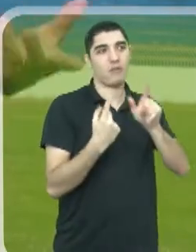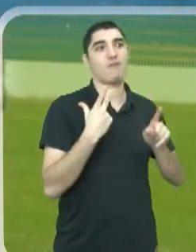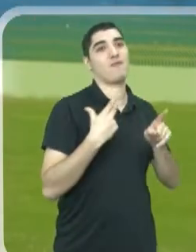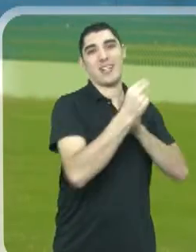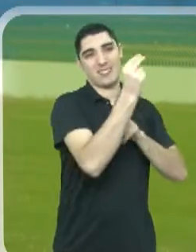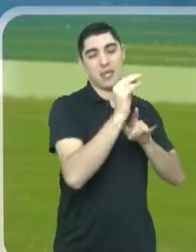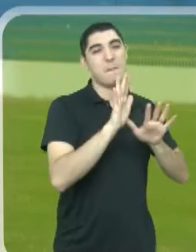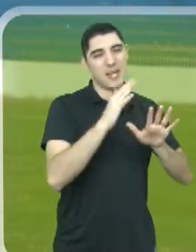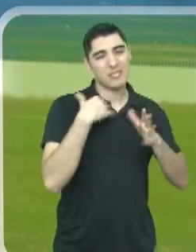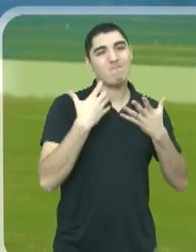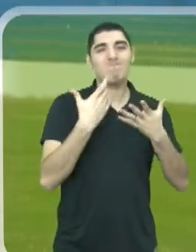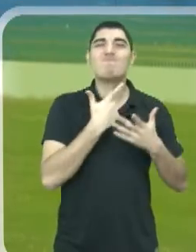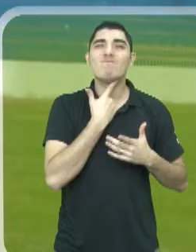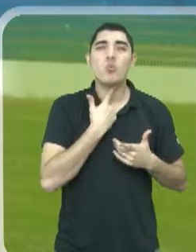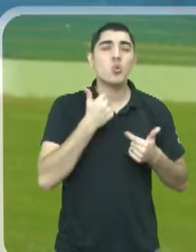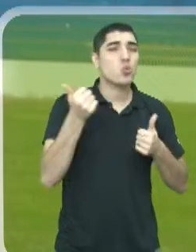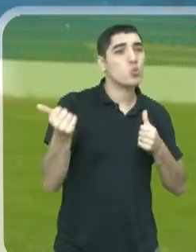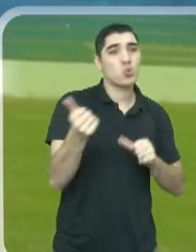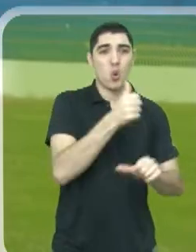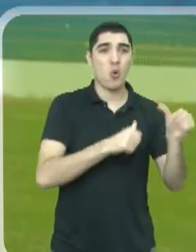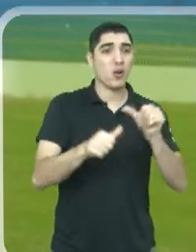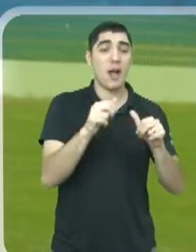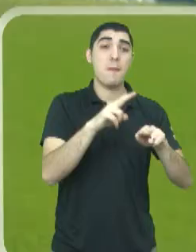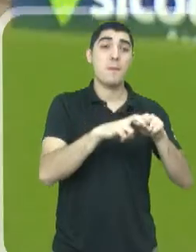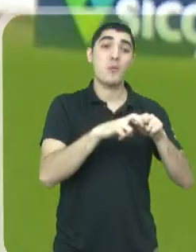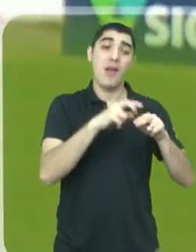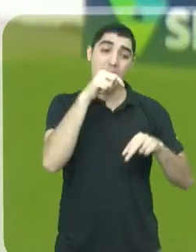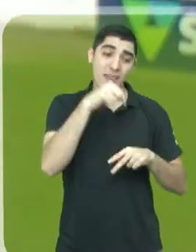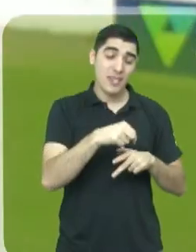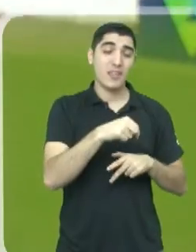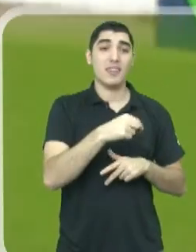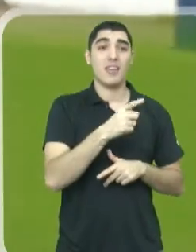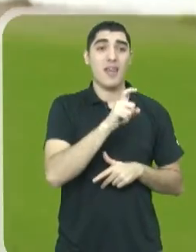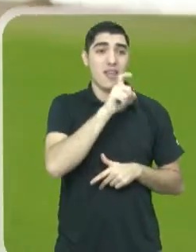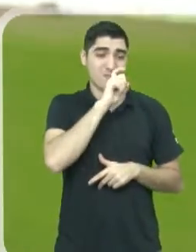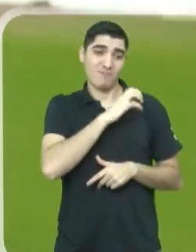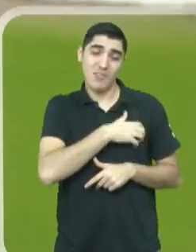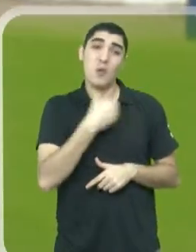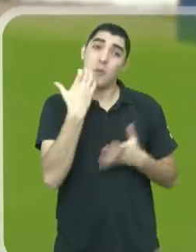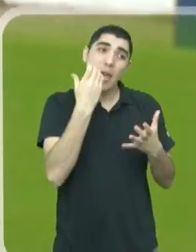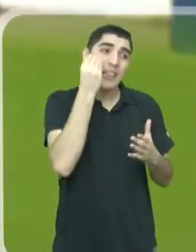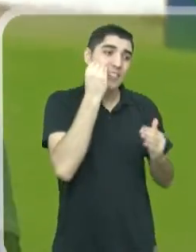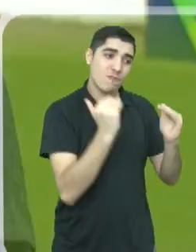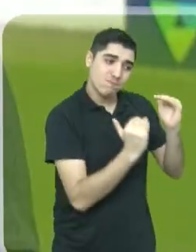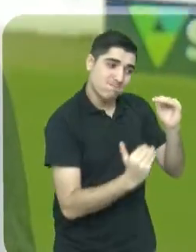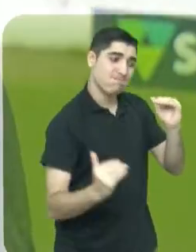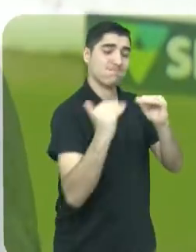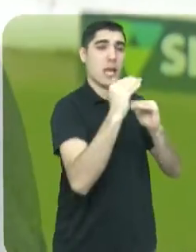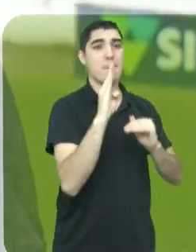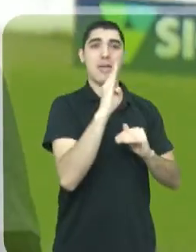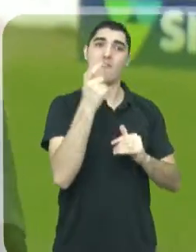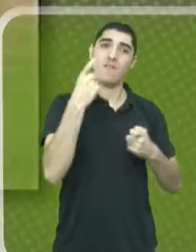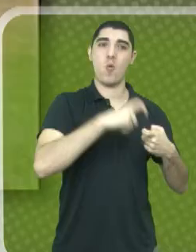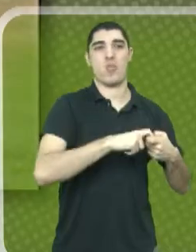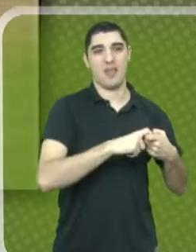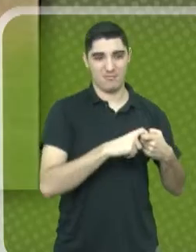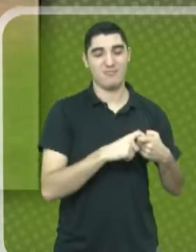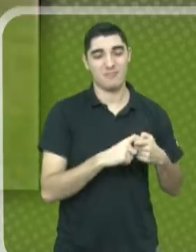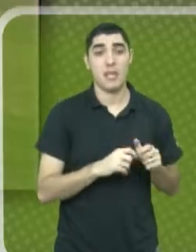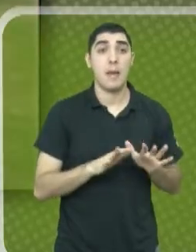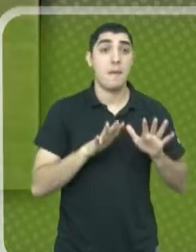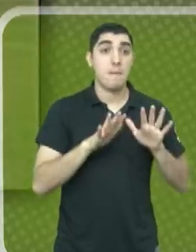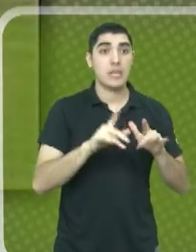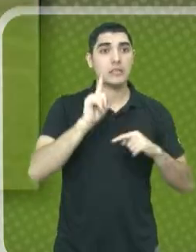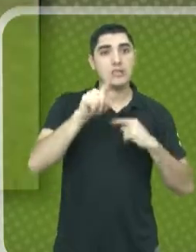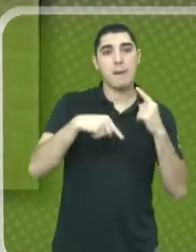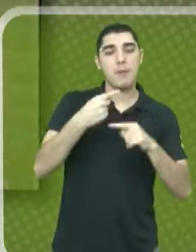trocaria qualquer outra coisa por ter tido um acesso aqui no São José. E depois, já no final da minha carreira, recebi uma proposta do